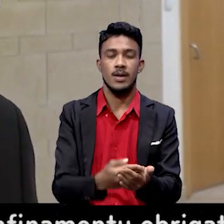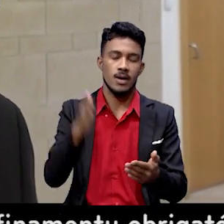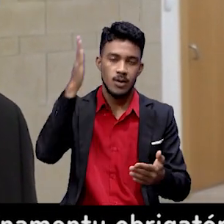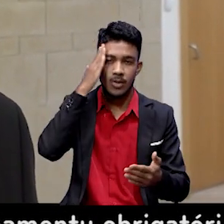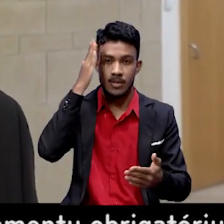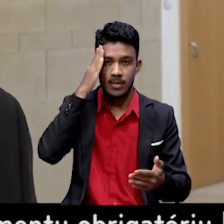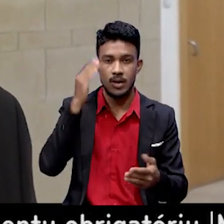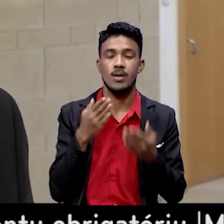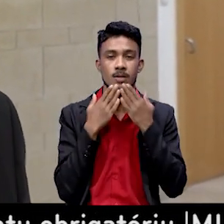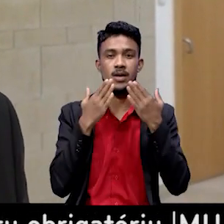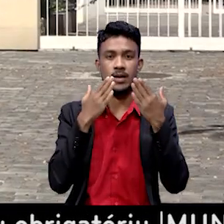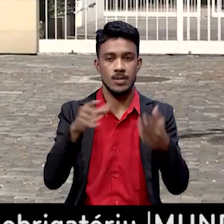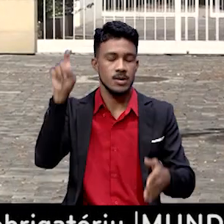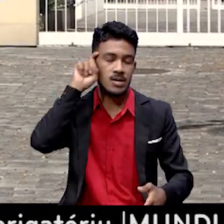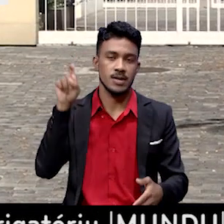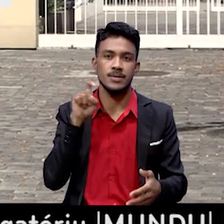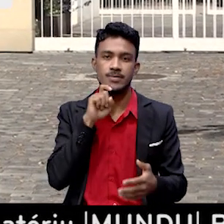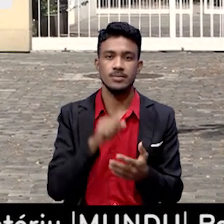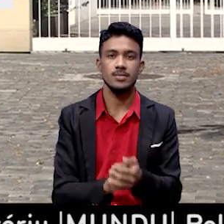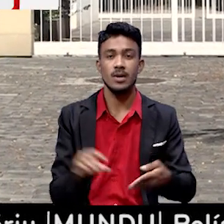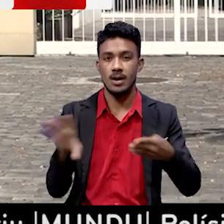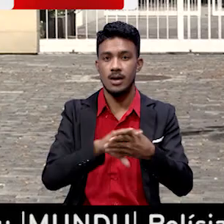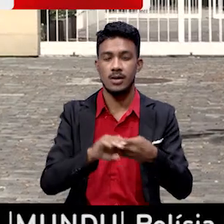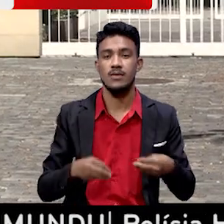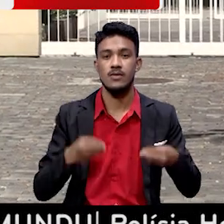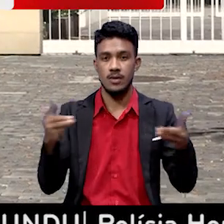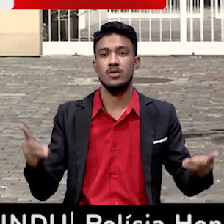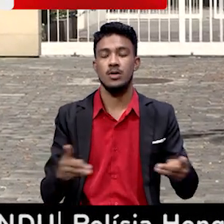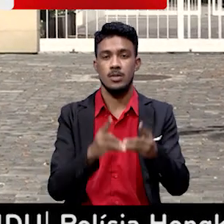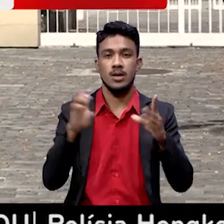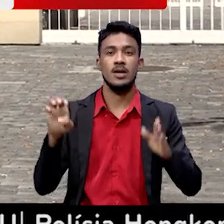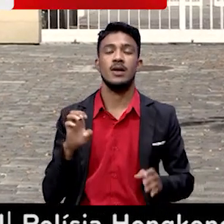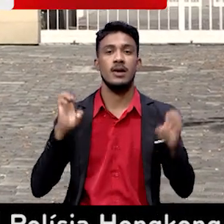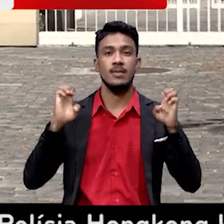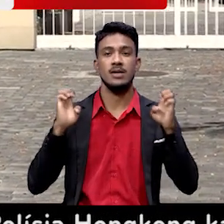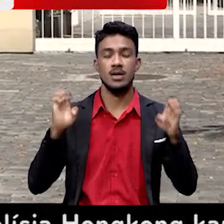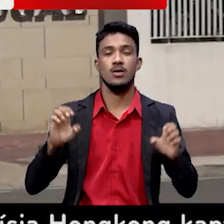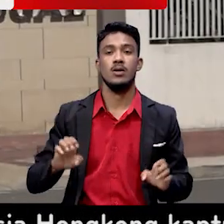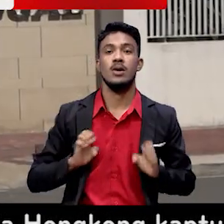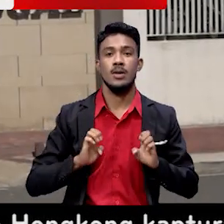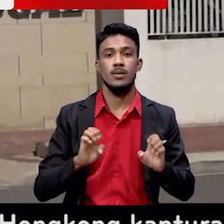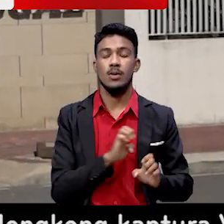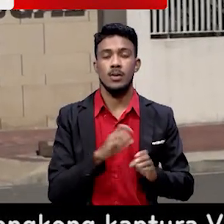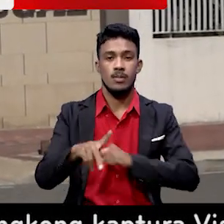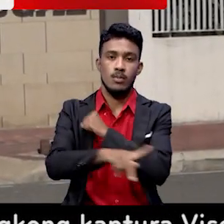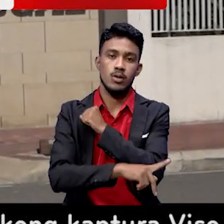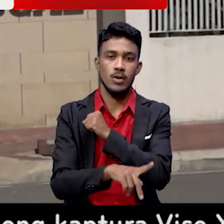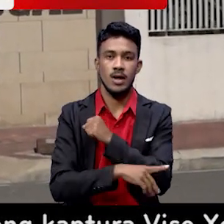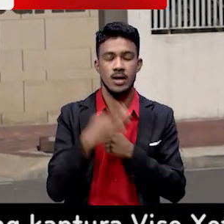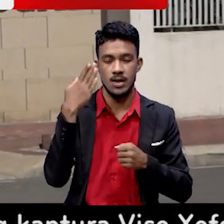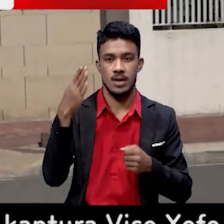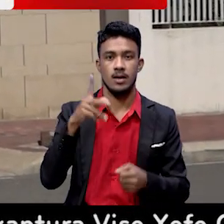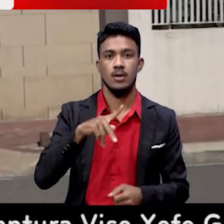especial por esta duas Presidente Xanana Gusmão cartão na entrega a direita vai Embaixador Portugal luz e Pedro Machado Vieira e a Embaixadora